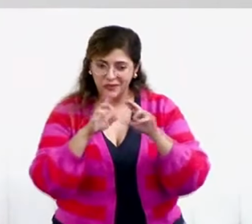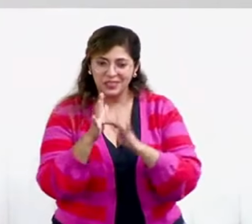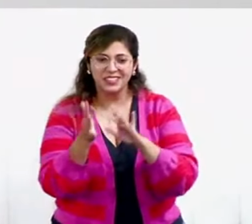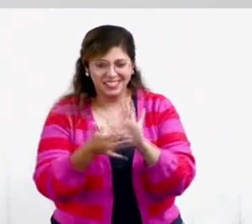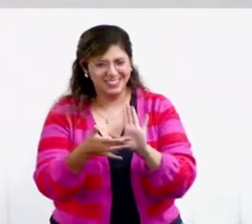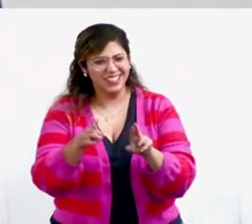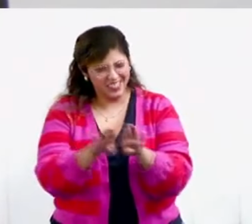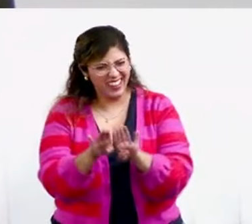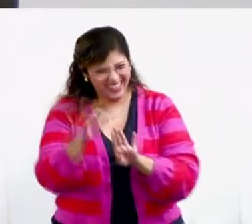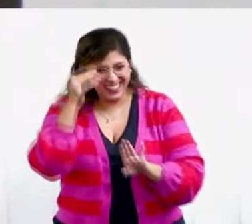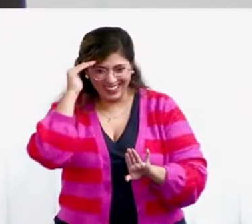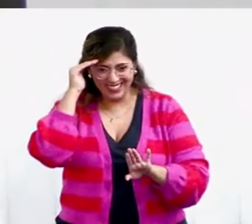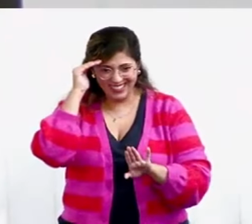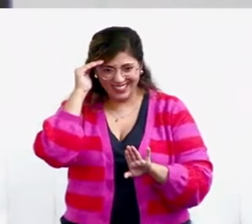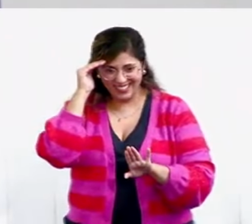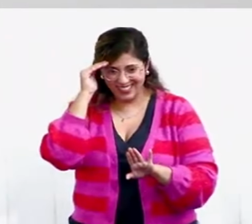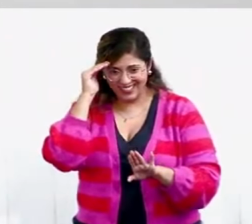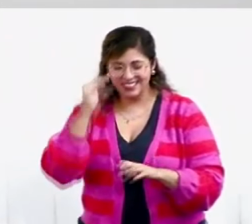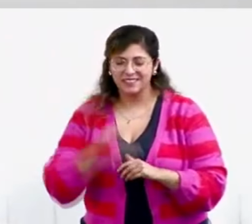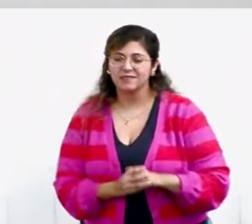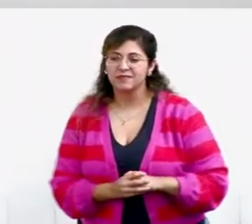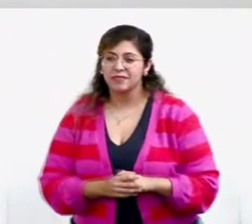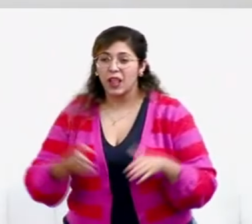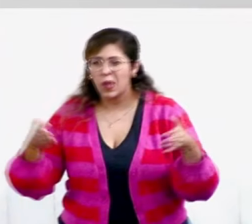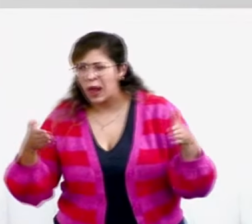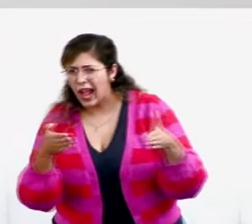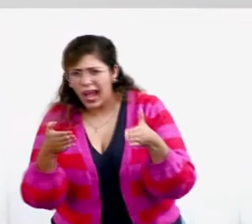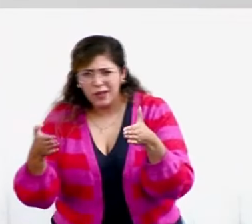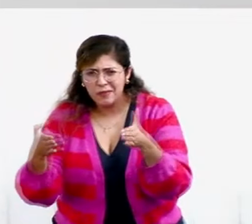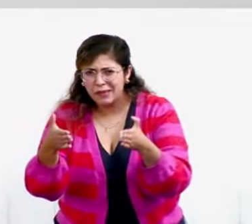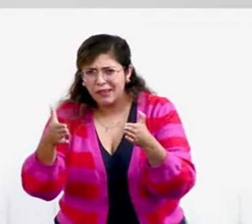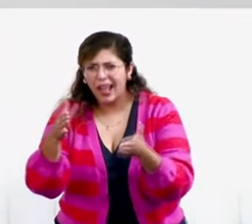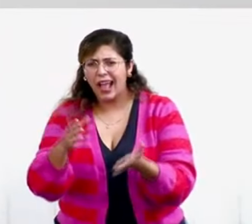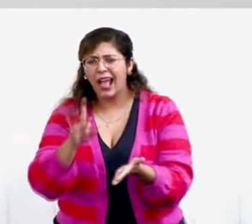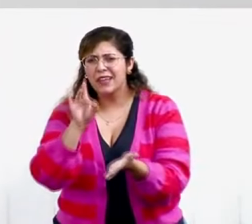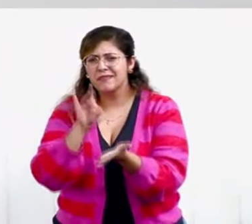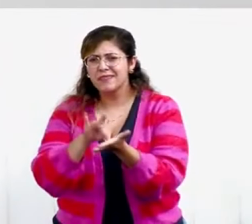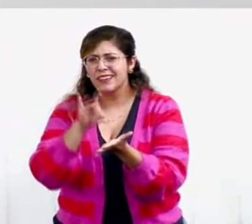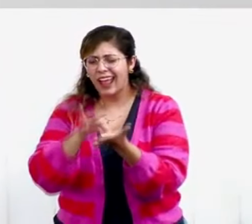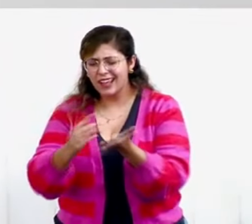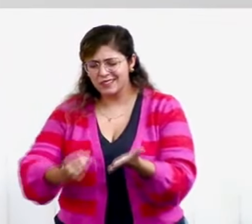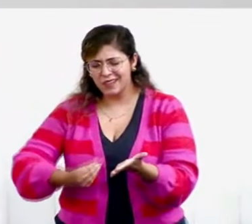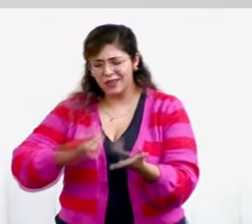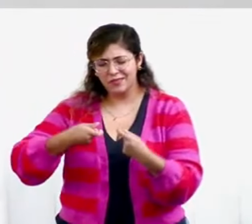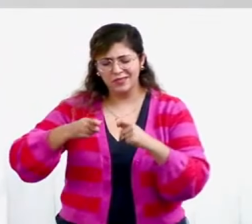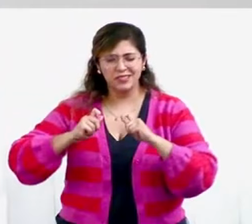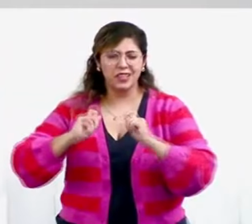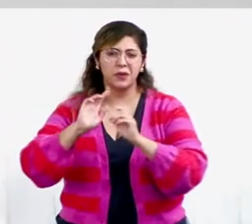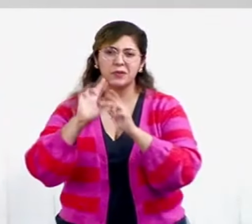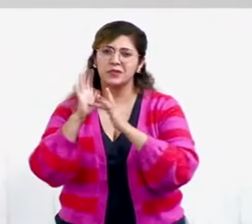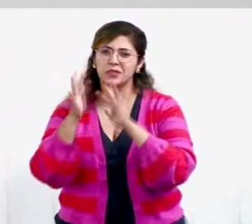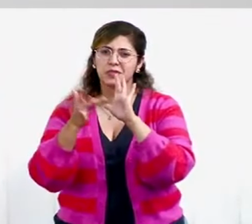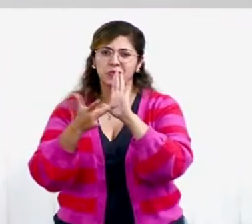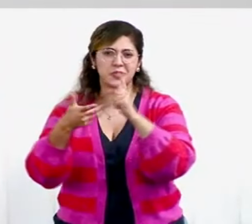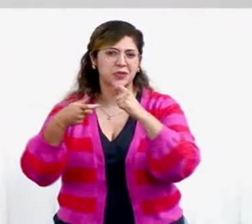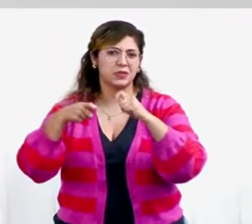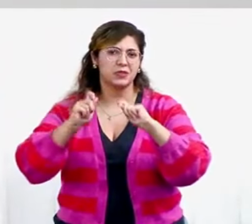encarnada. O caminho, a verdade e a vida para os escolhidos de Deus. Cristo,